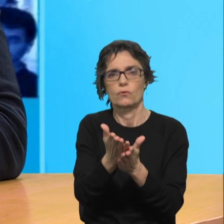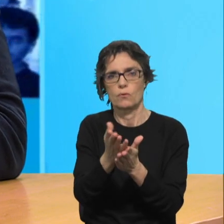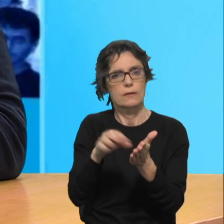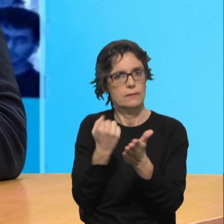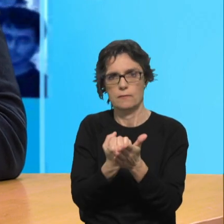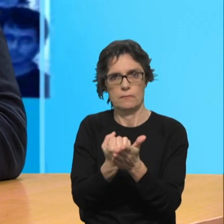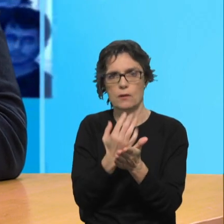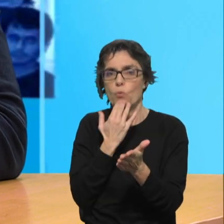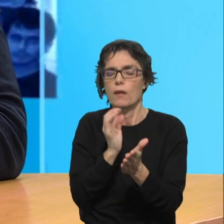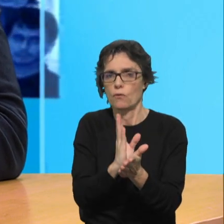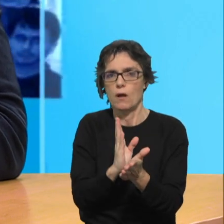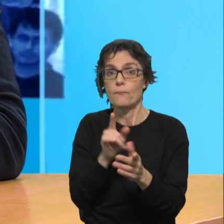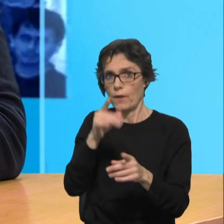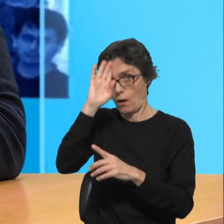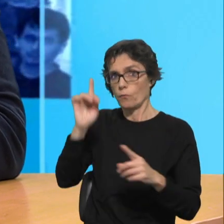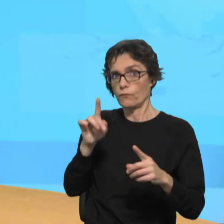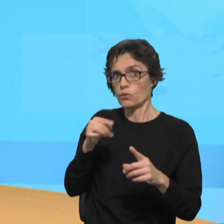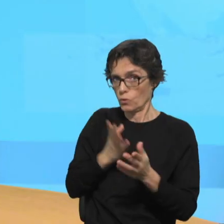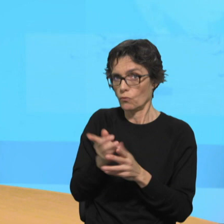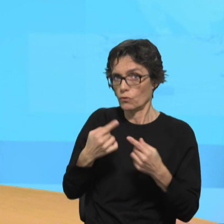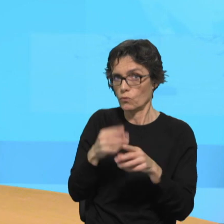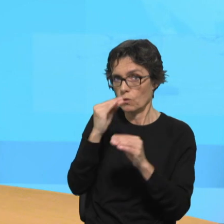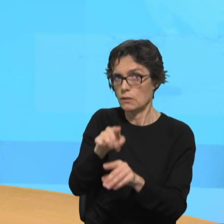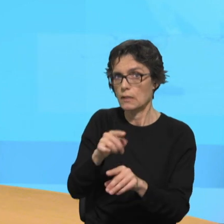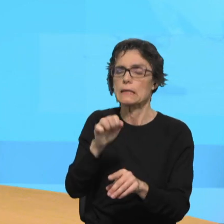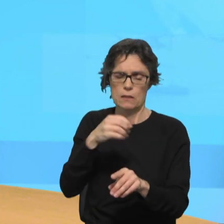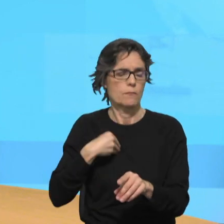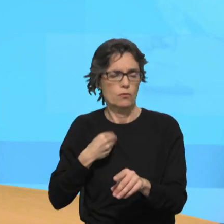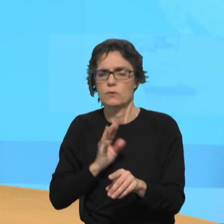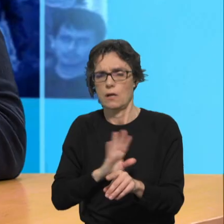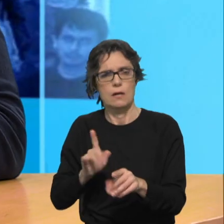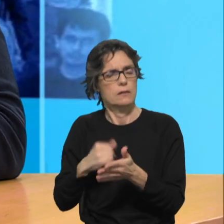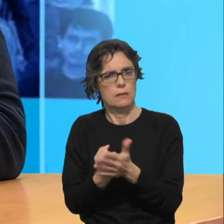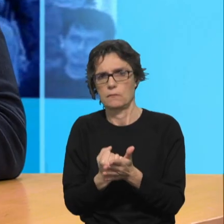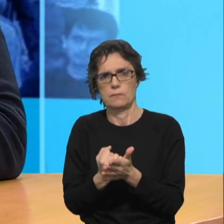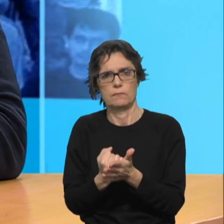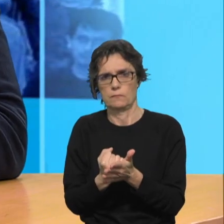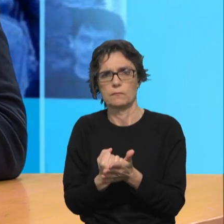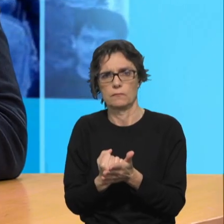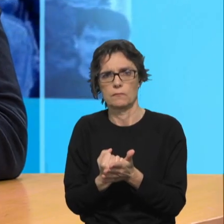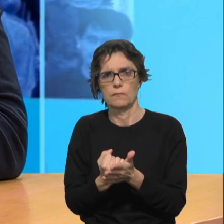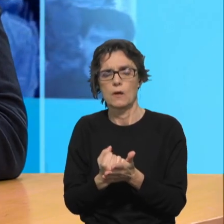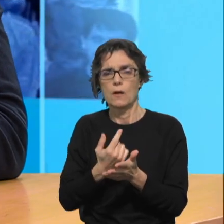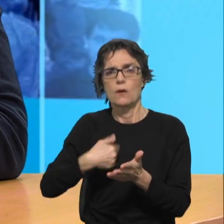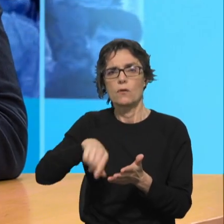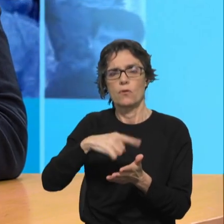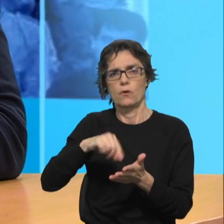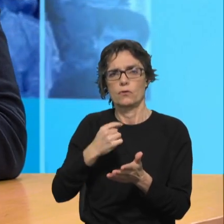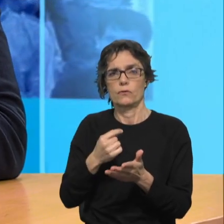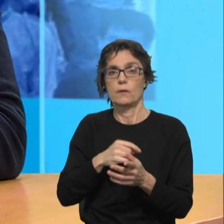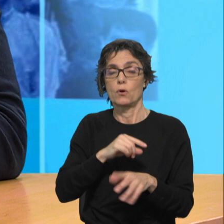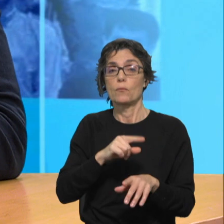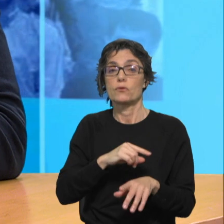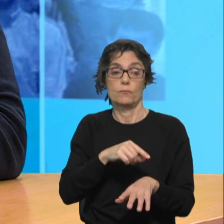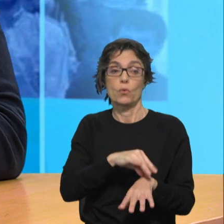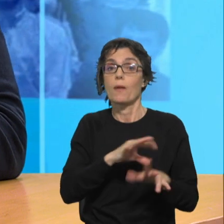Essa é uma determinação que os professores não deixam é uma das preocupações que me parecem fundamentais, sempre. Viu-se bem durante os anos da pandemia,